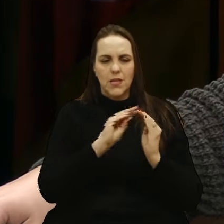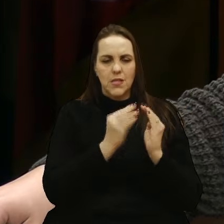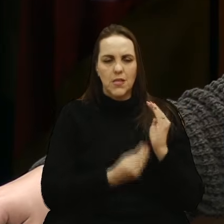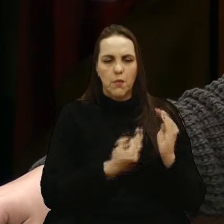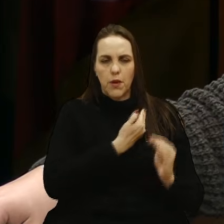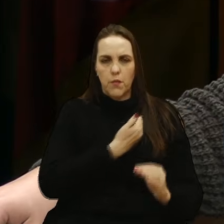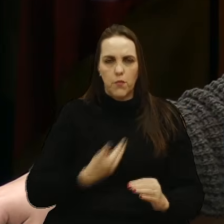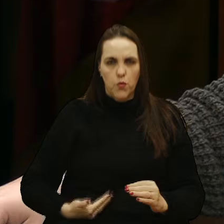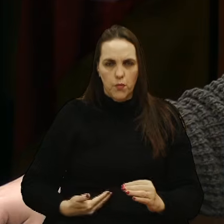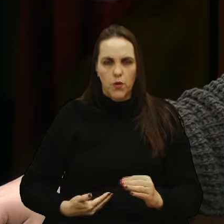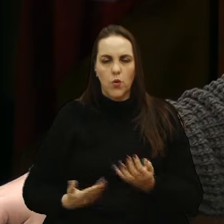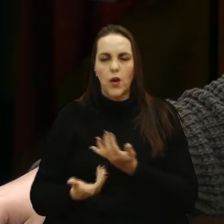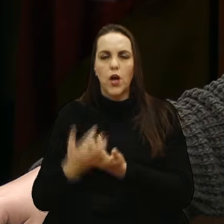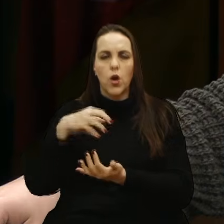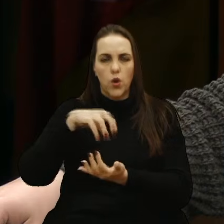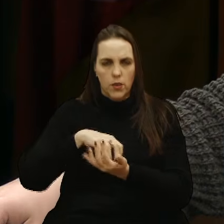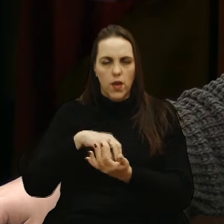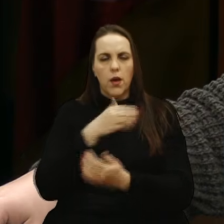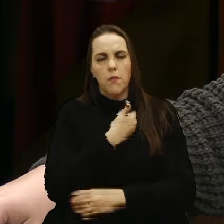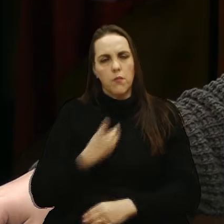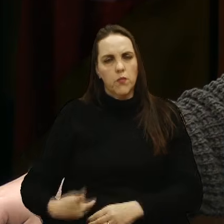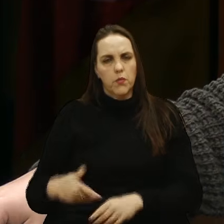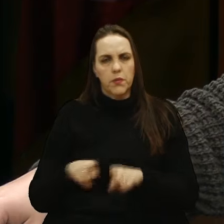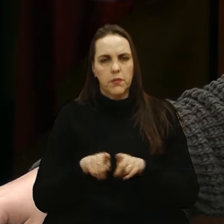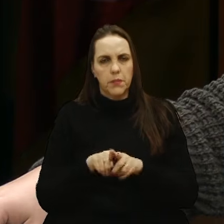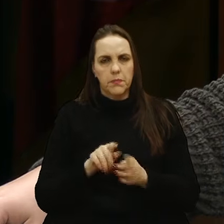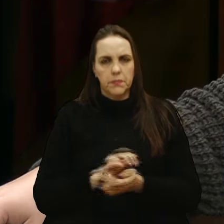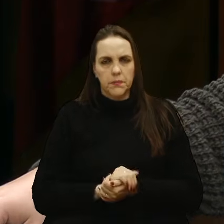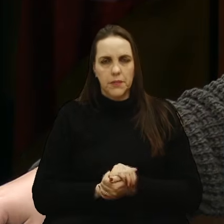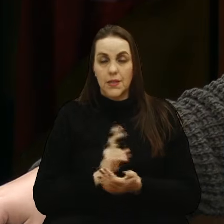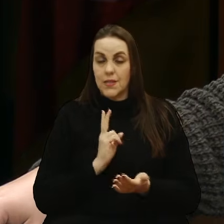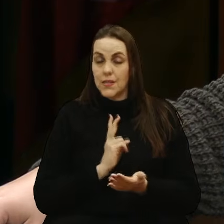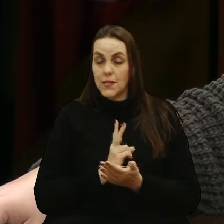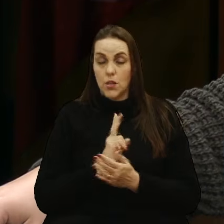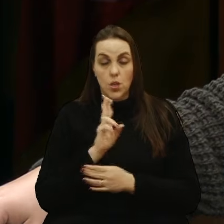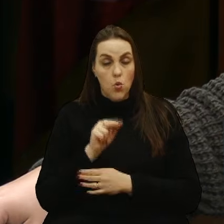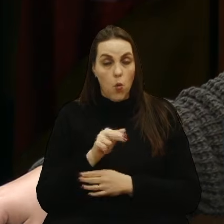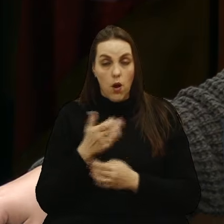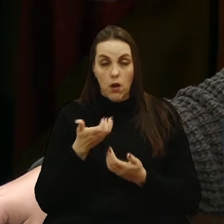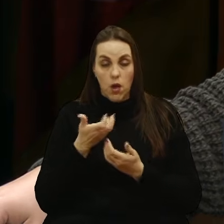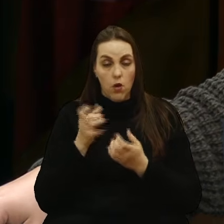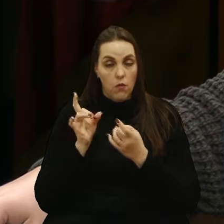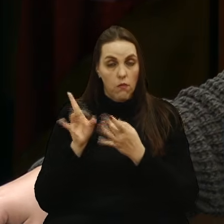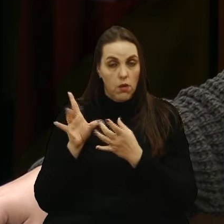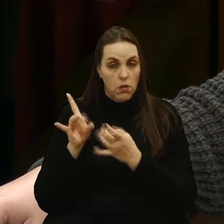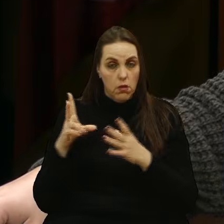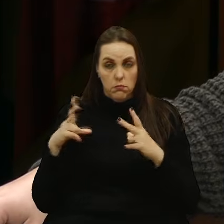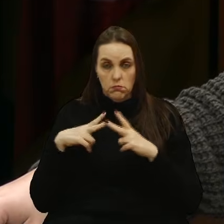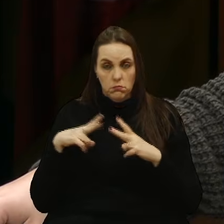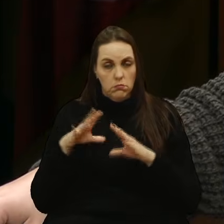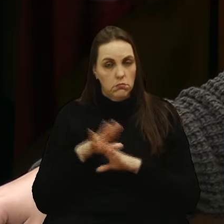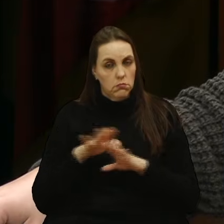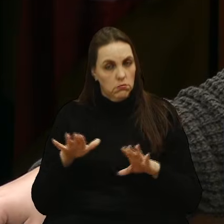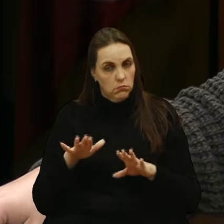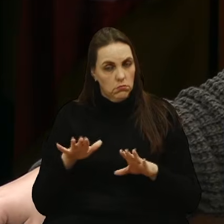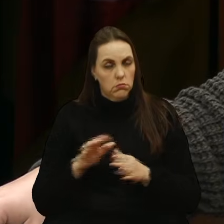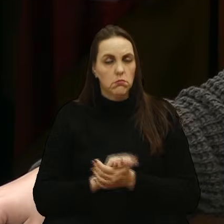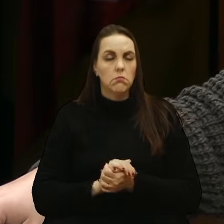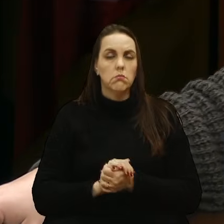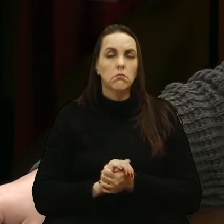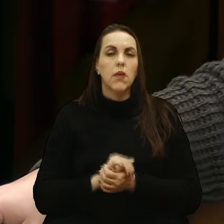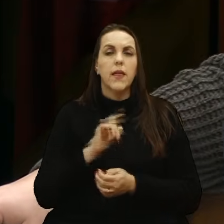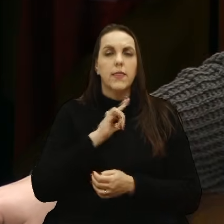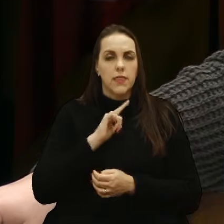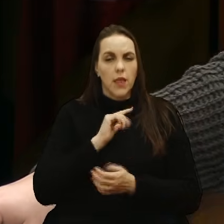público e uma Codeca pública. Tá? Sem privatizações, sem vendas, mas que já tenha tido,